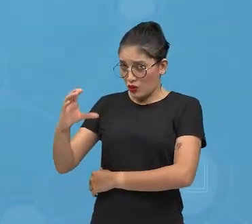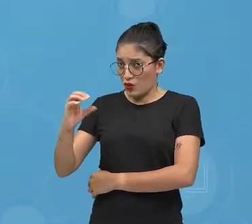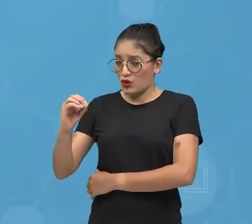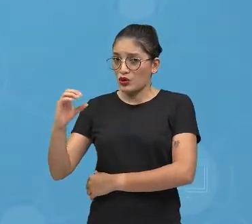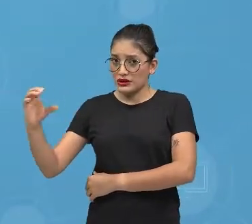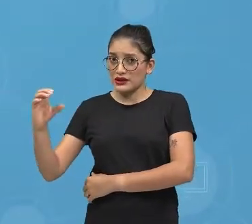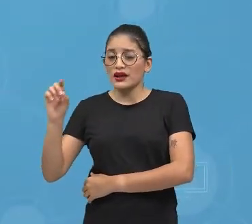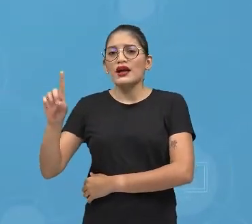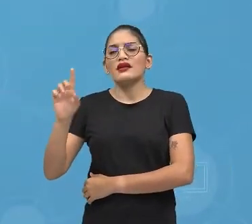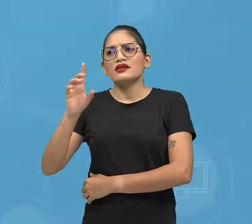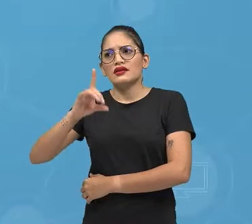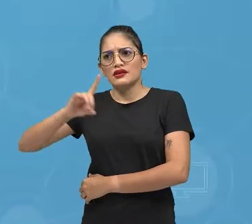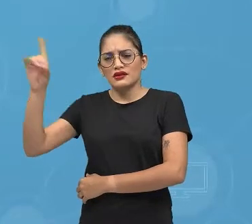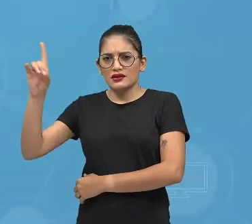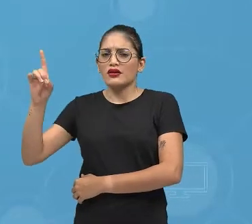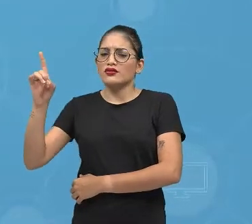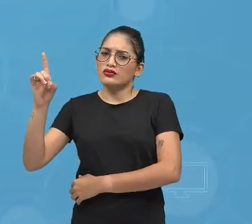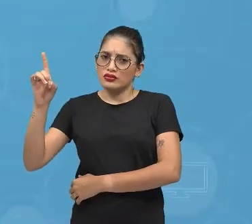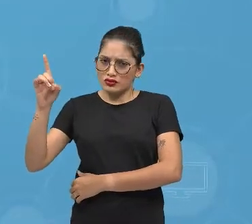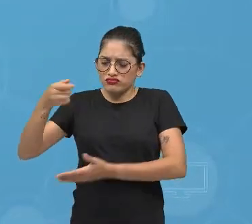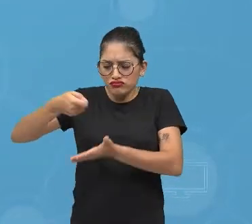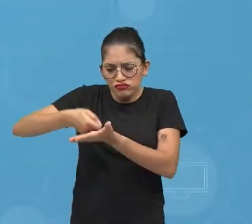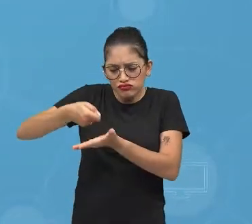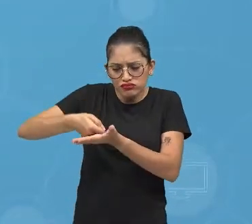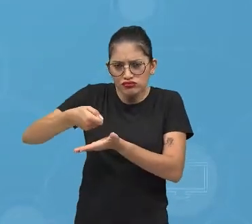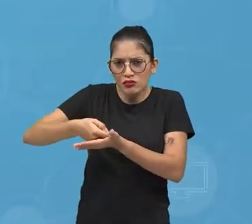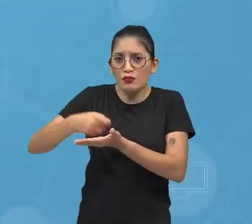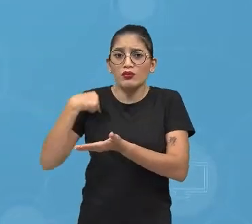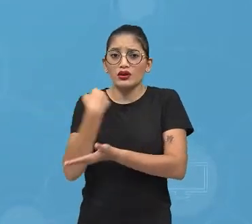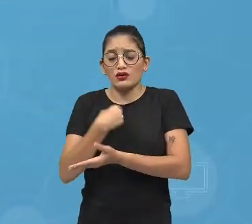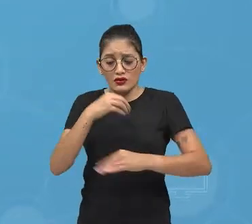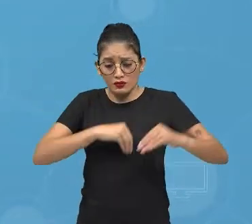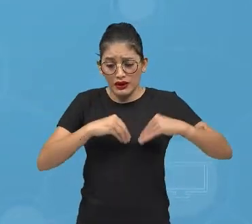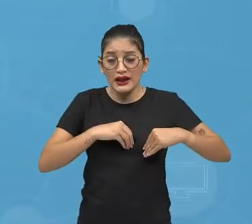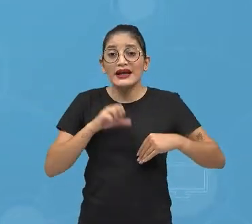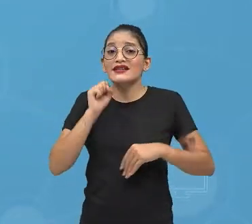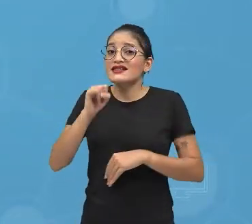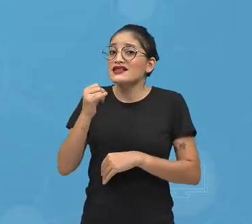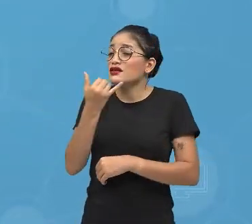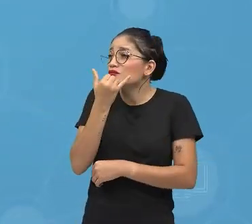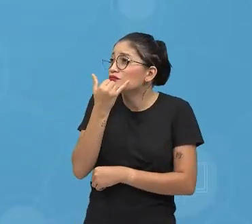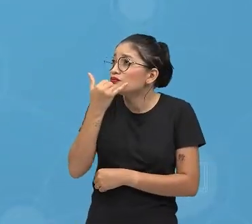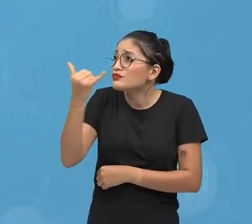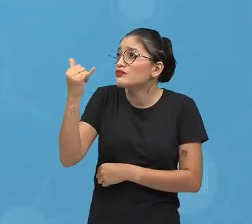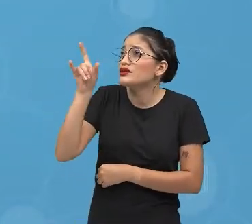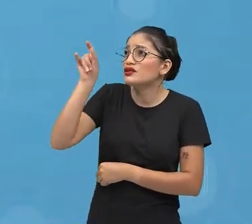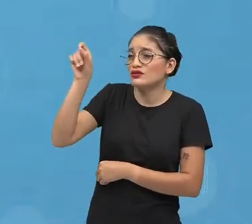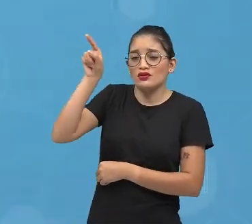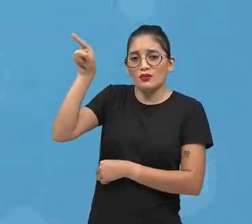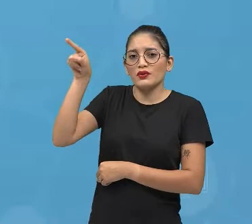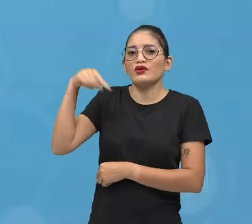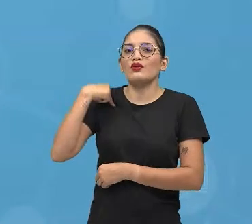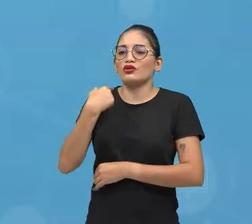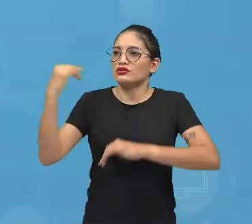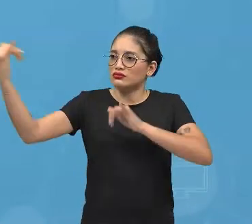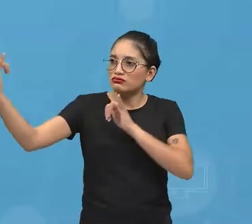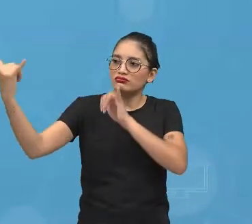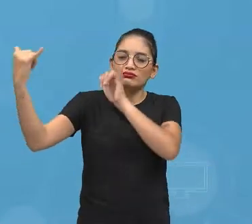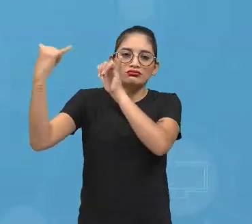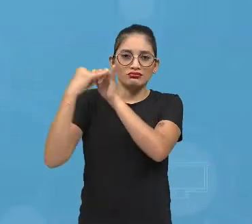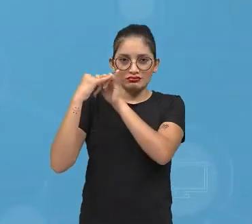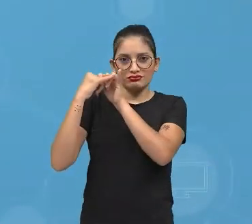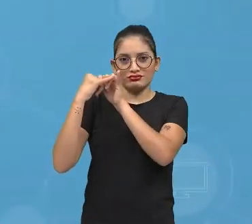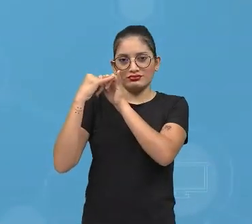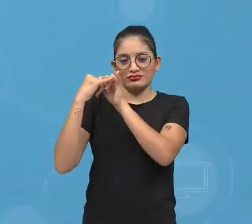pune porque nós pecamos. Se nós nos redimirmos deste pecado, seremos perdoados